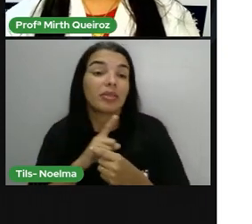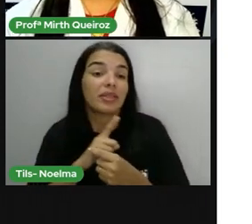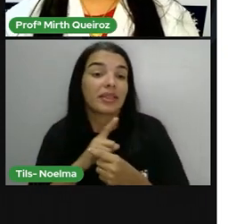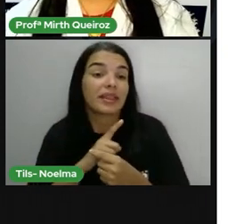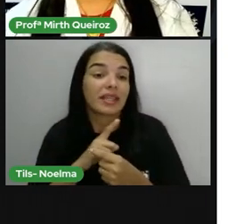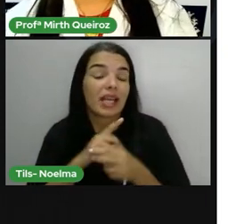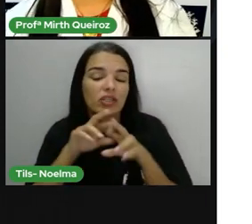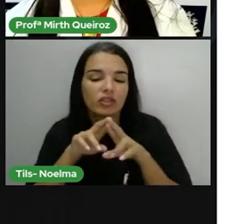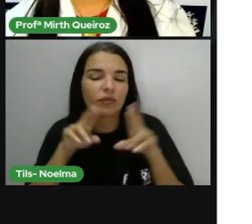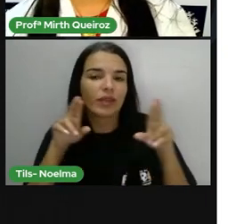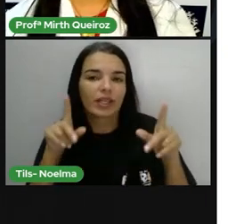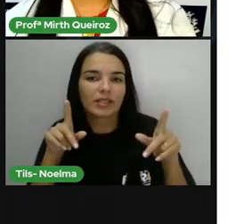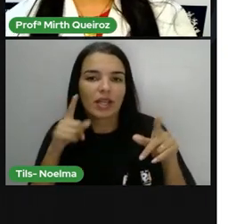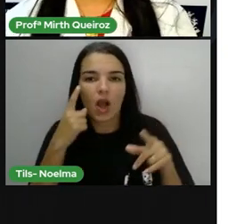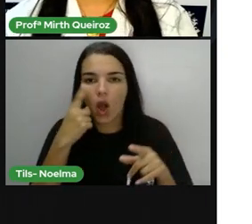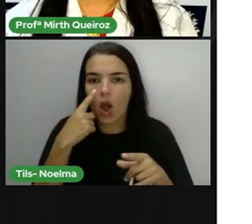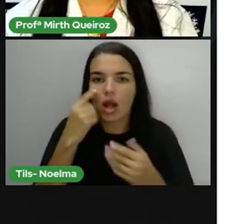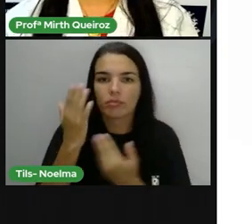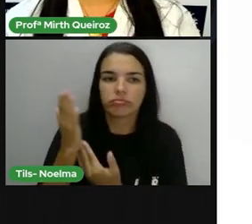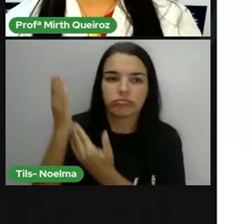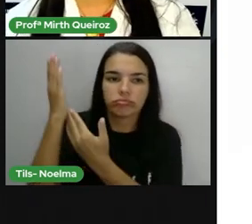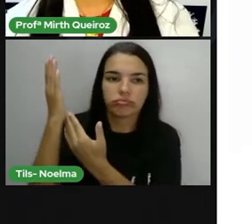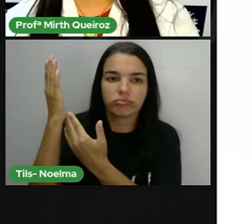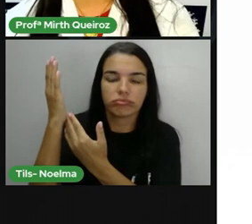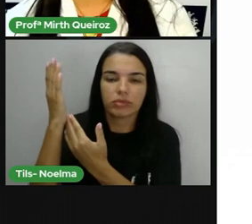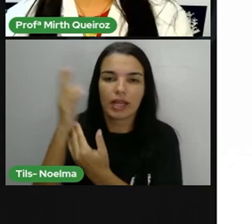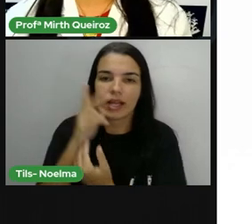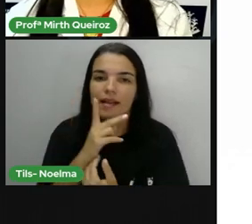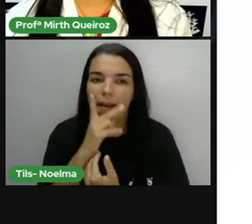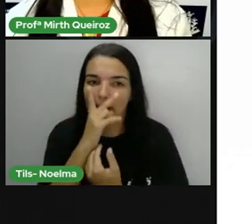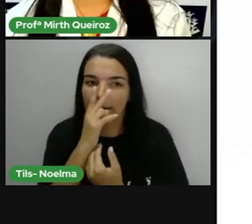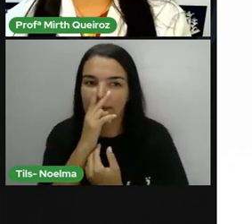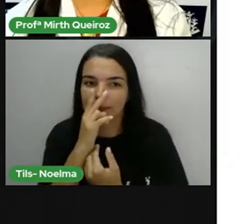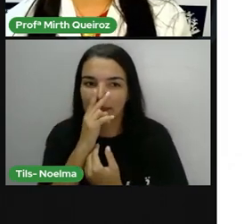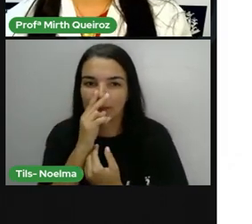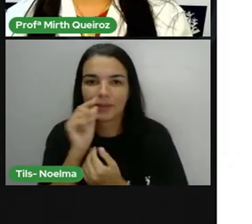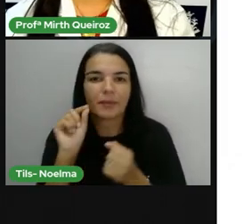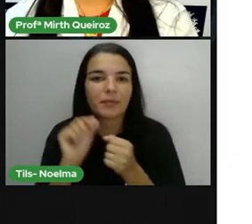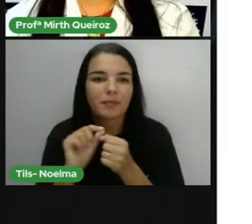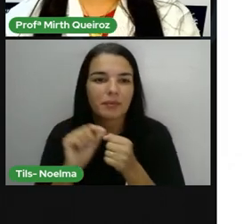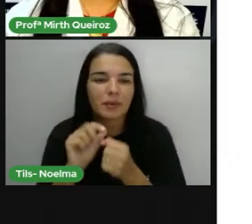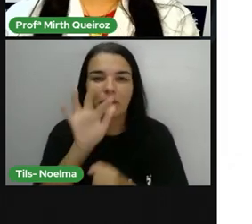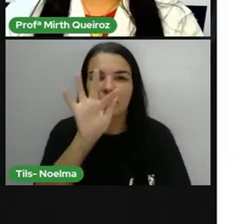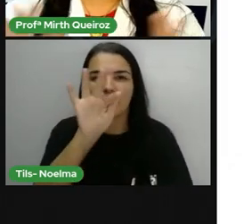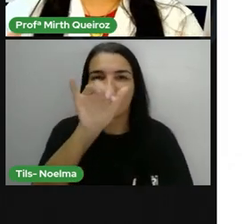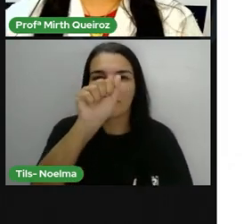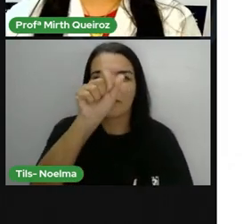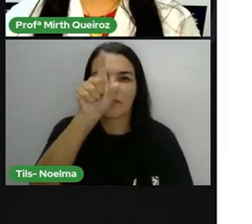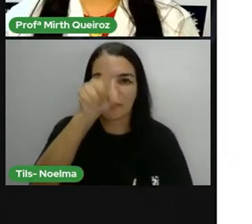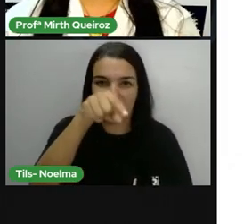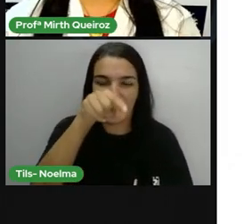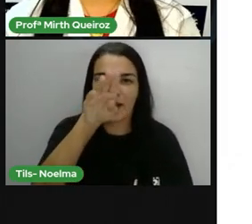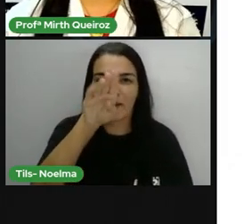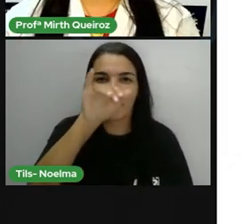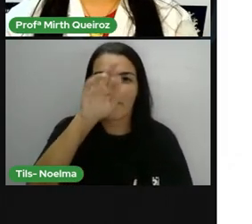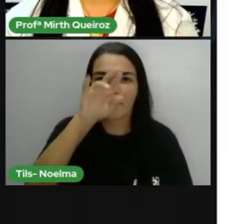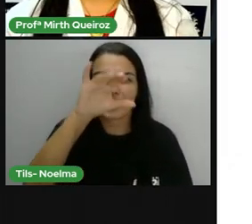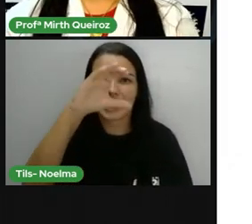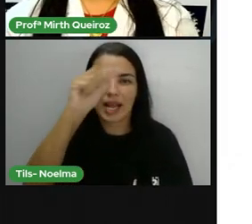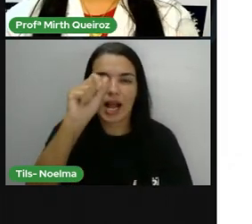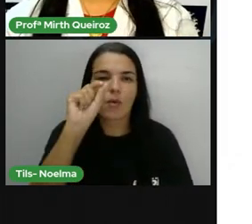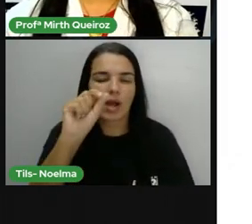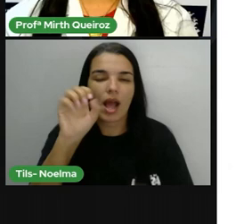acento. Fabrica, já não tem acento, porque você pode fabricar algo. E fábrica é um espaço ali,